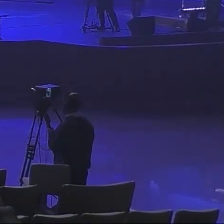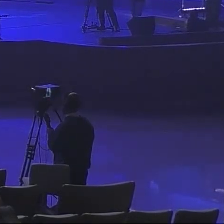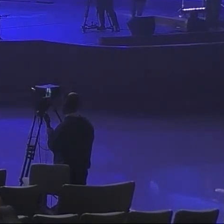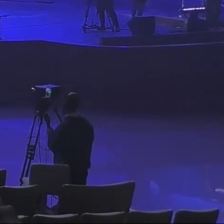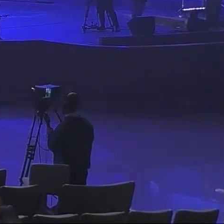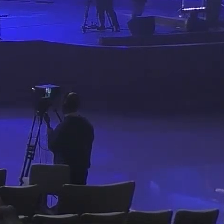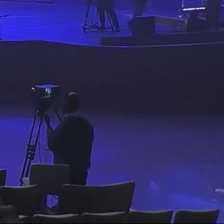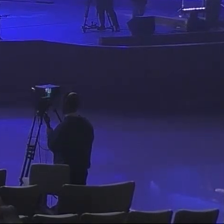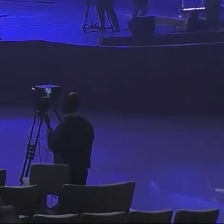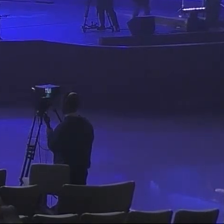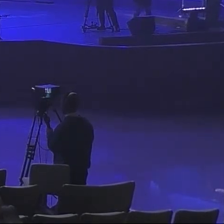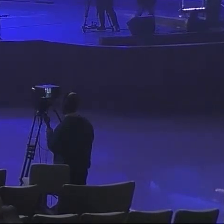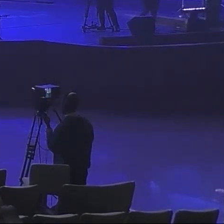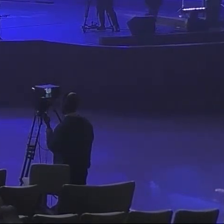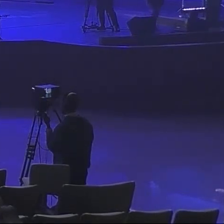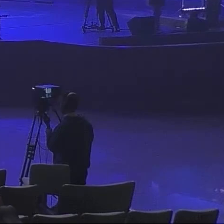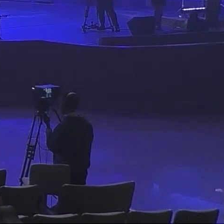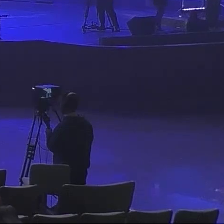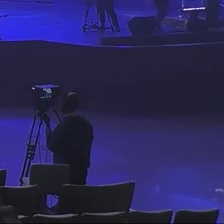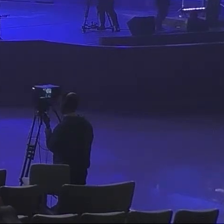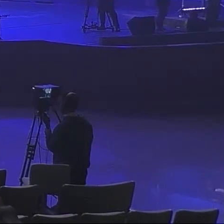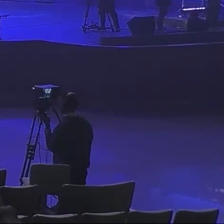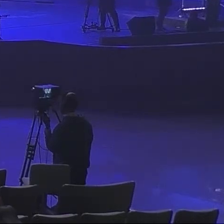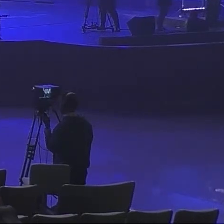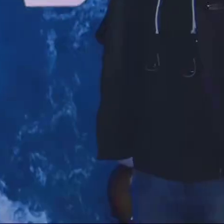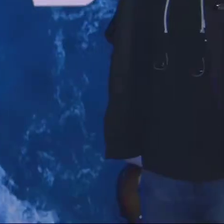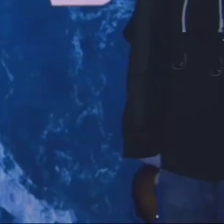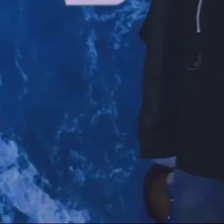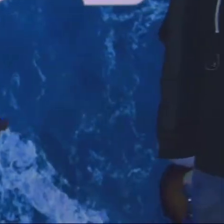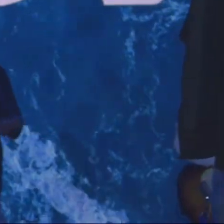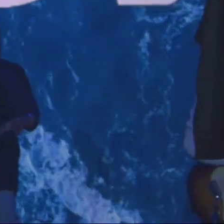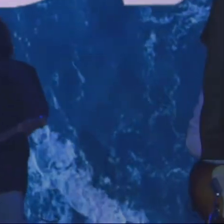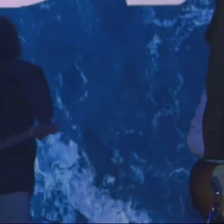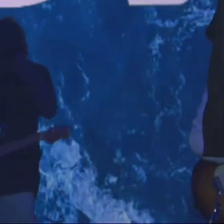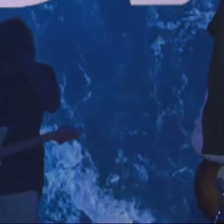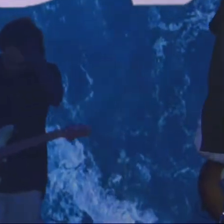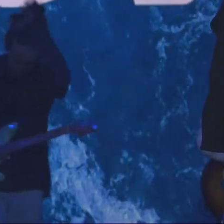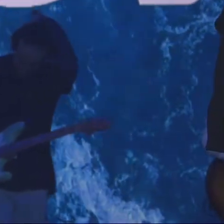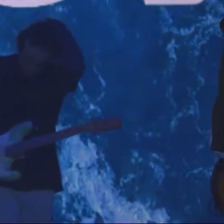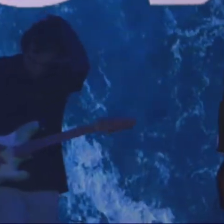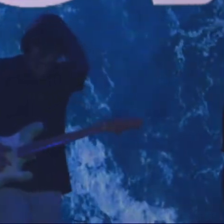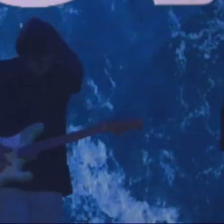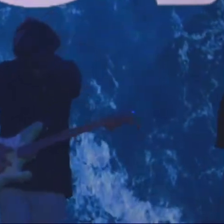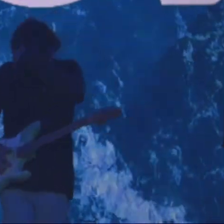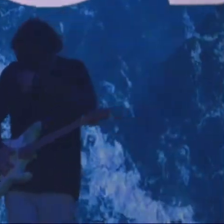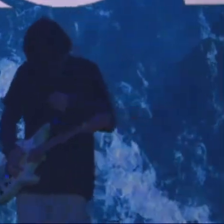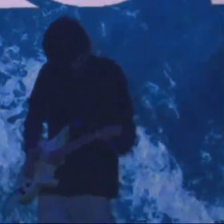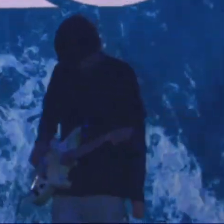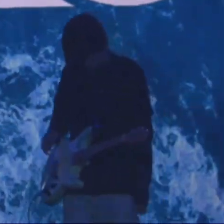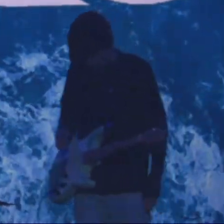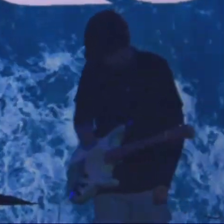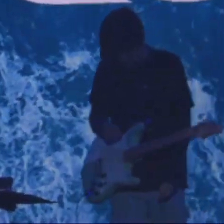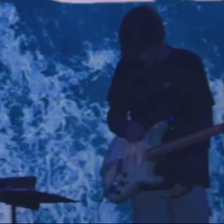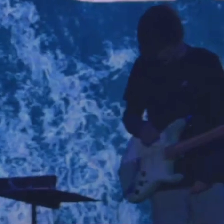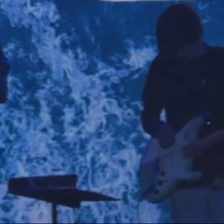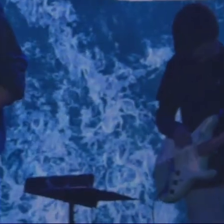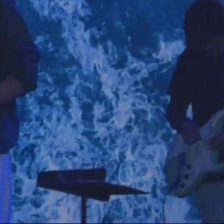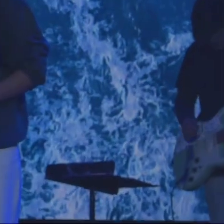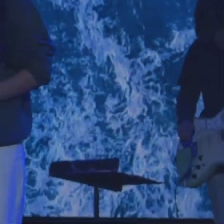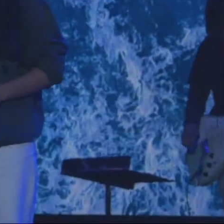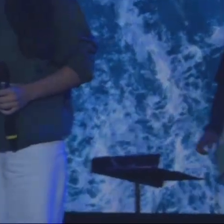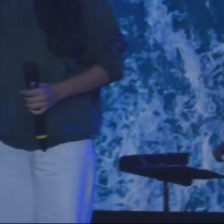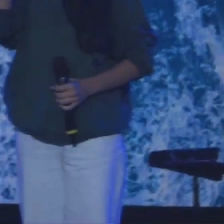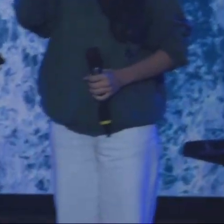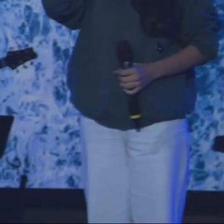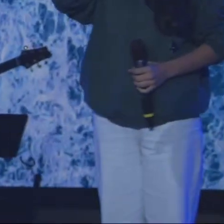encontre em nós corações que têm fome e sede de Ti. Nós não queremos nos distrair com coisas alheias que irão